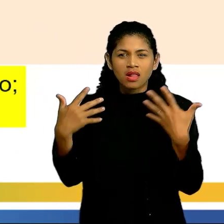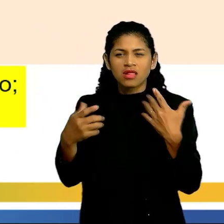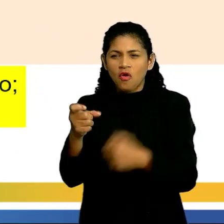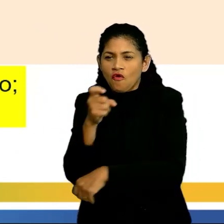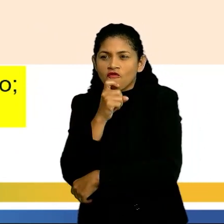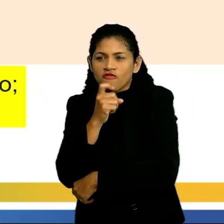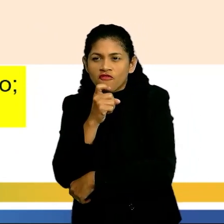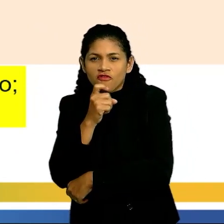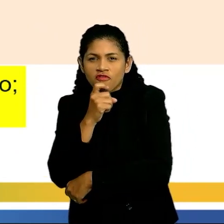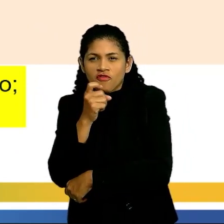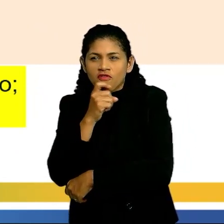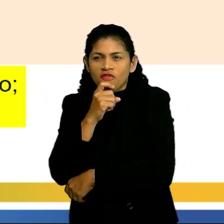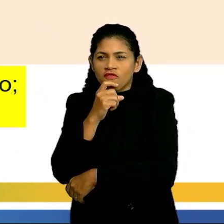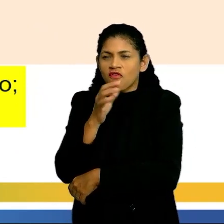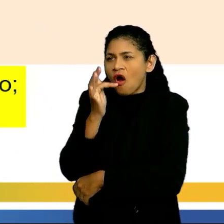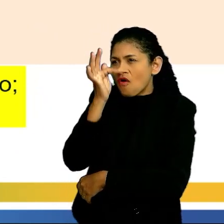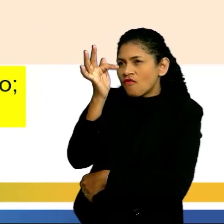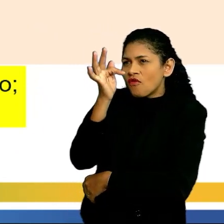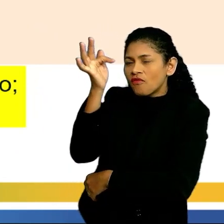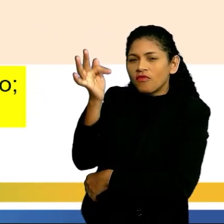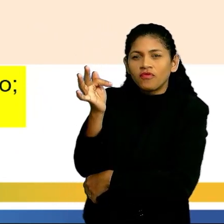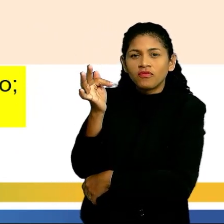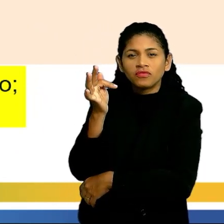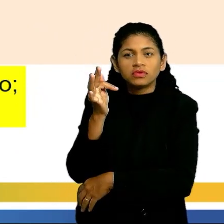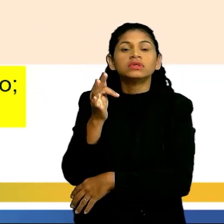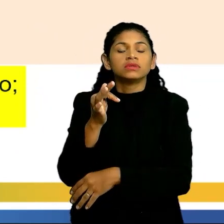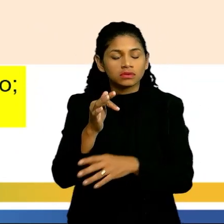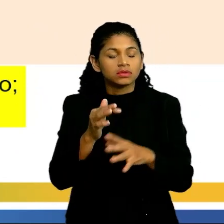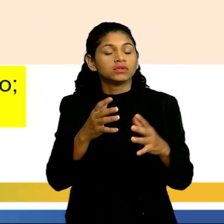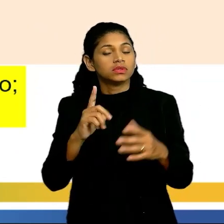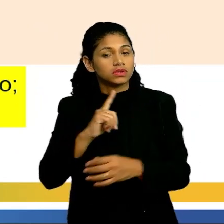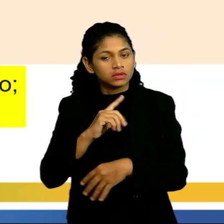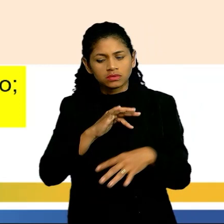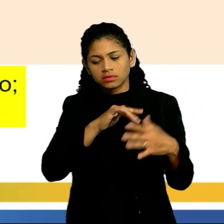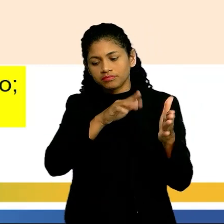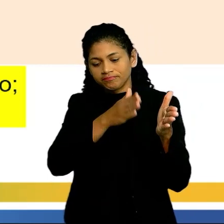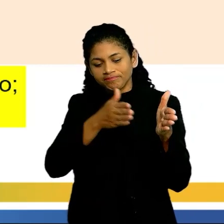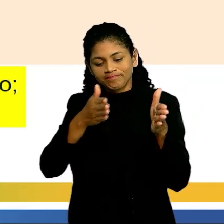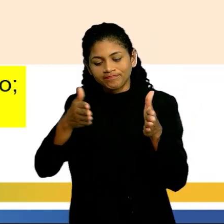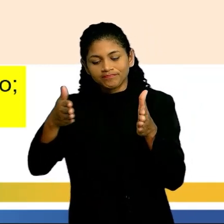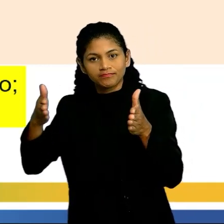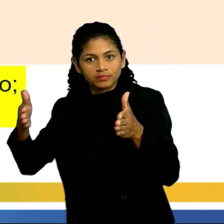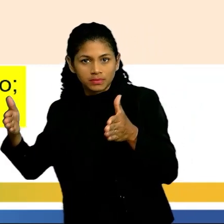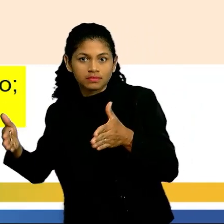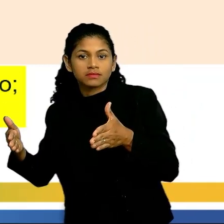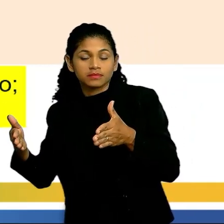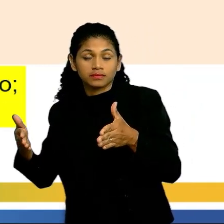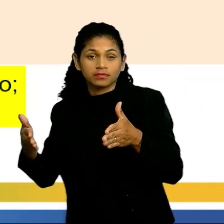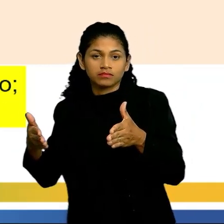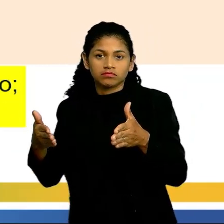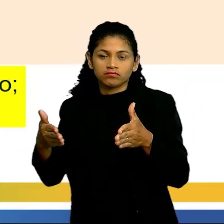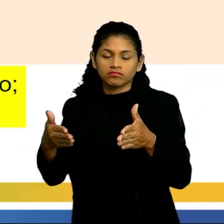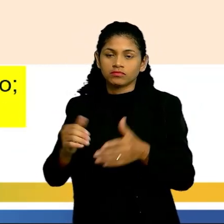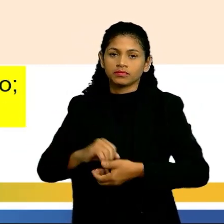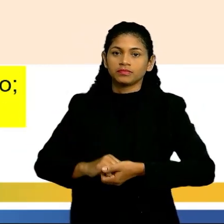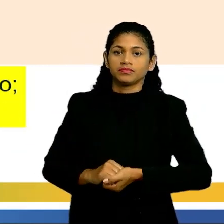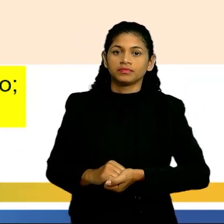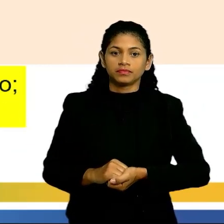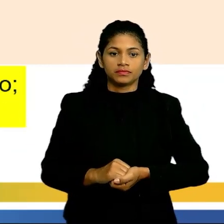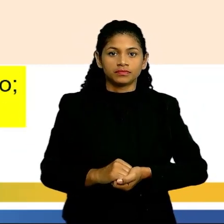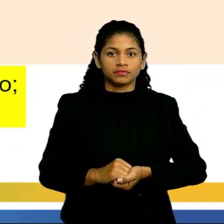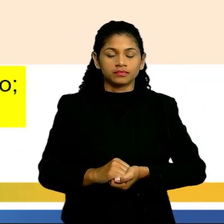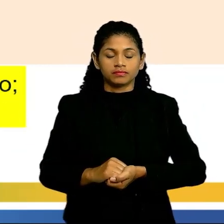inverno vai ser mais quente, quando é que o inverno vai ser mais frio e assim por diante, isso aqui não está pré-determinado.